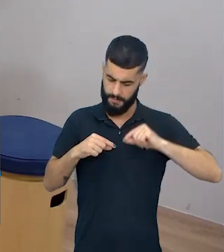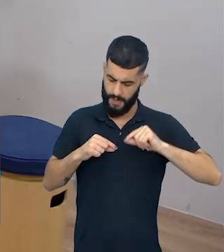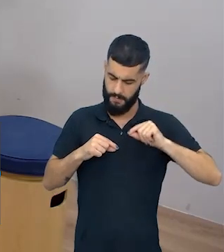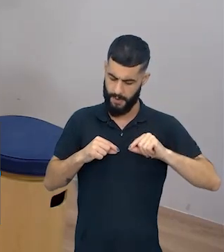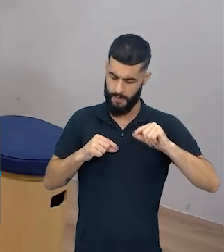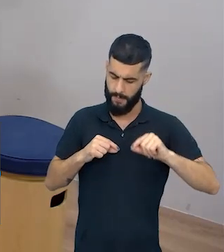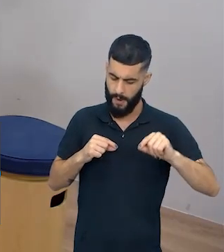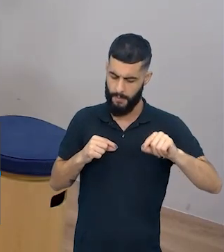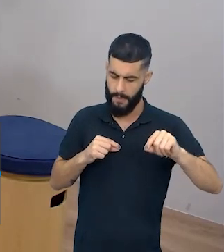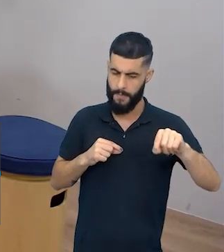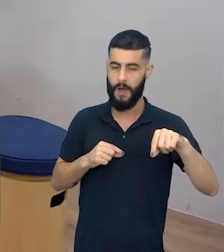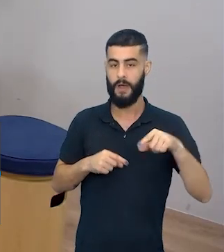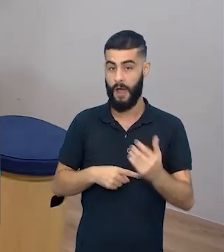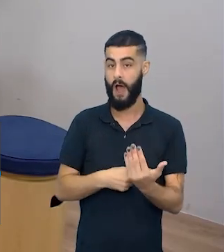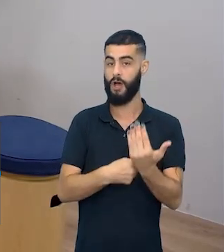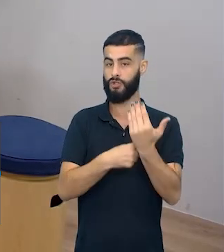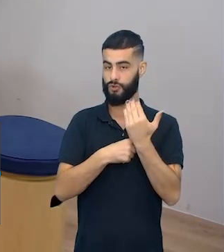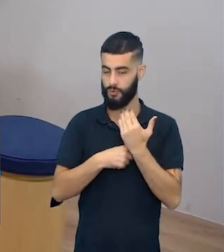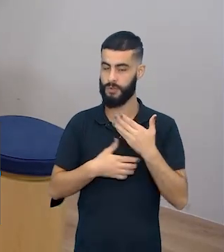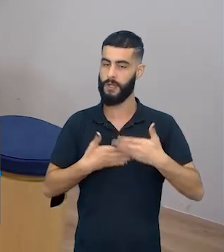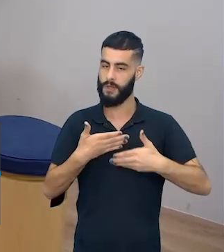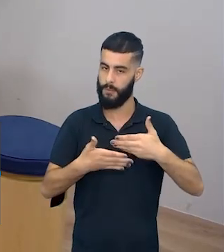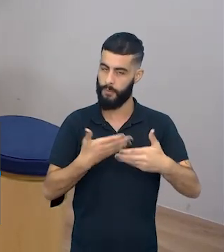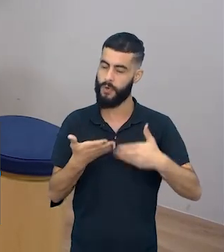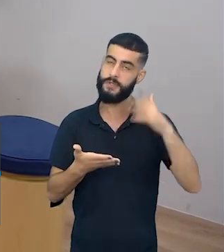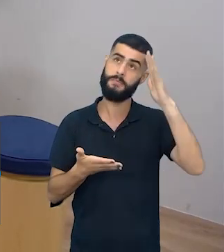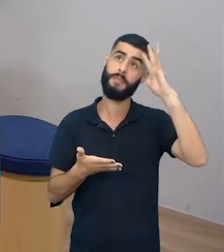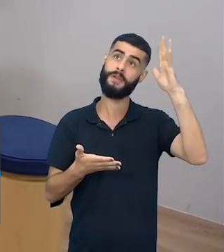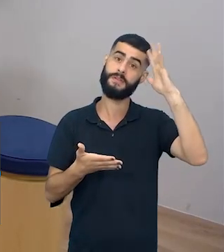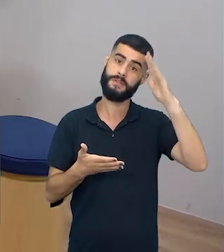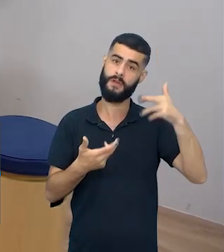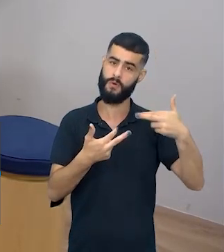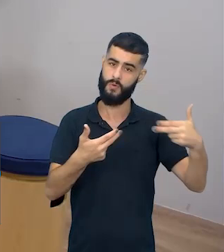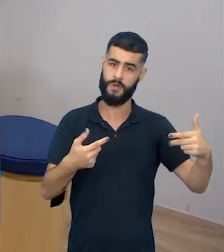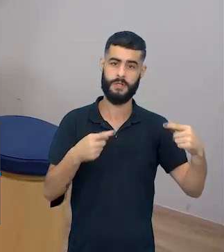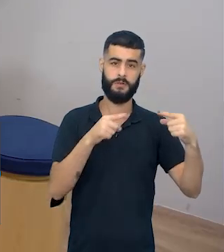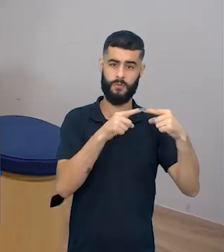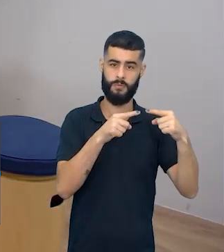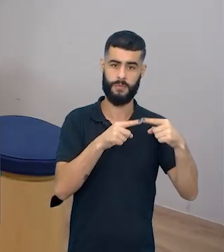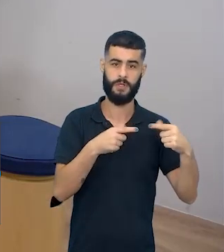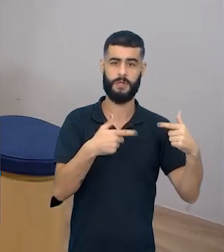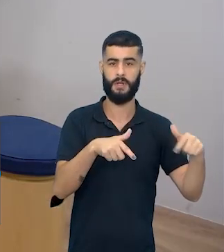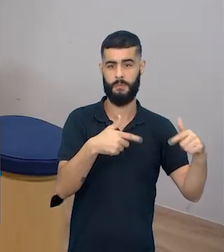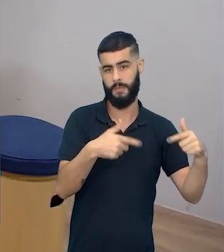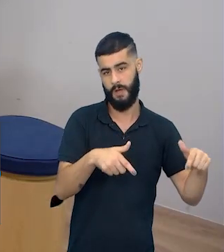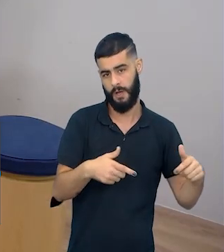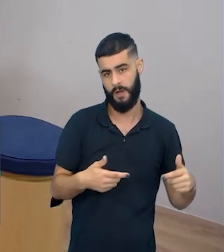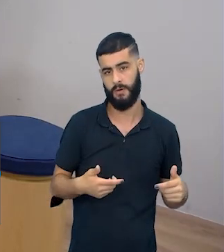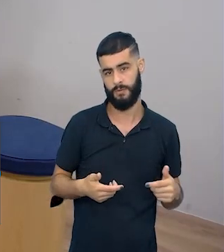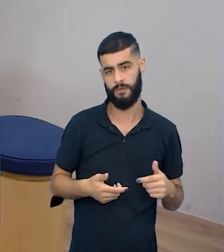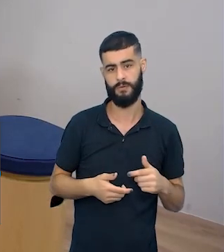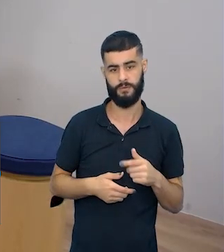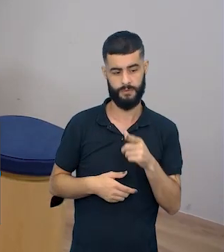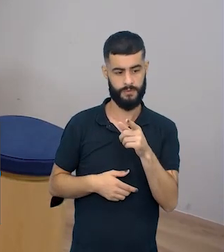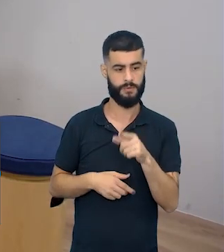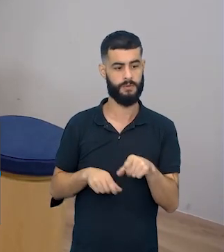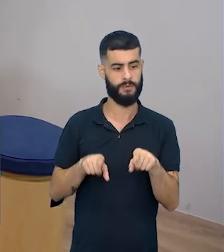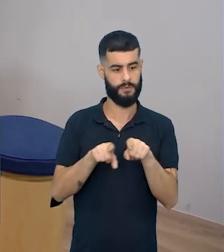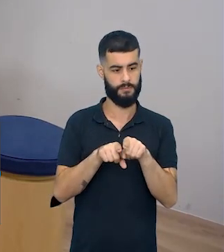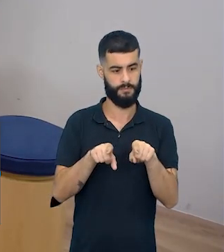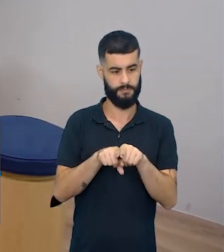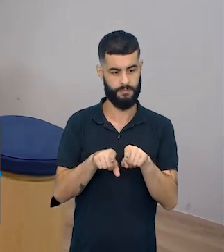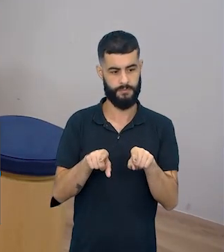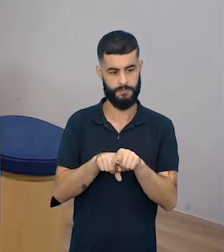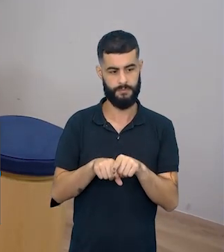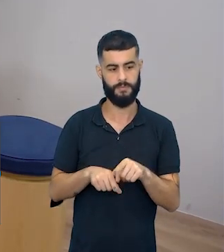vai depois também levá-lo até nas questões de trabalho, né? Então isso vai, a educação ambiental, ela também está presente no cotidiano do